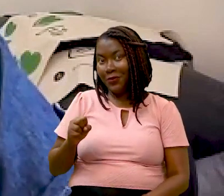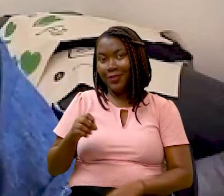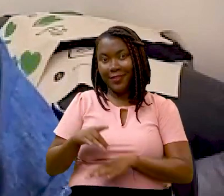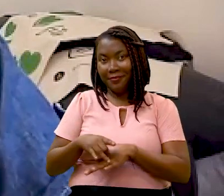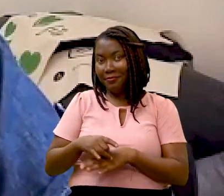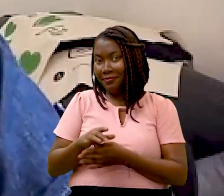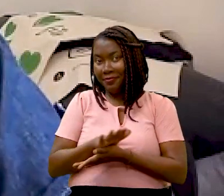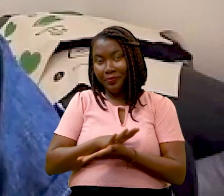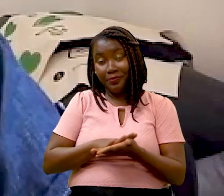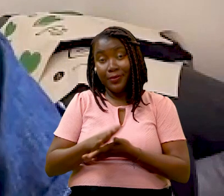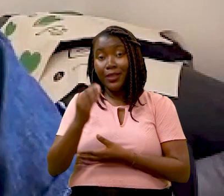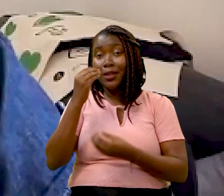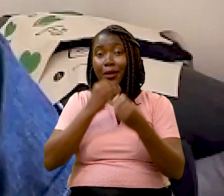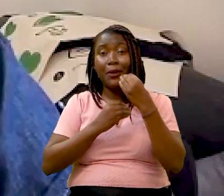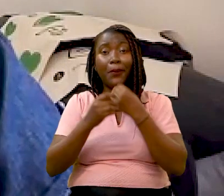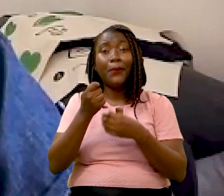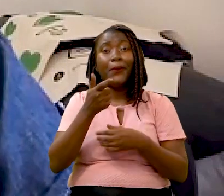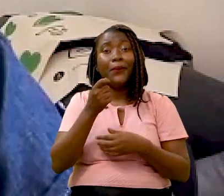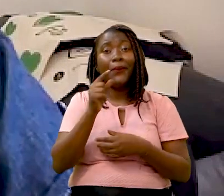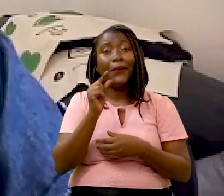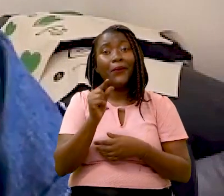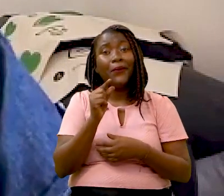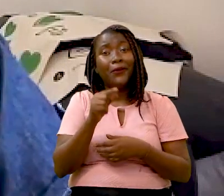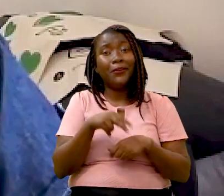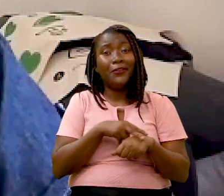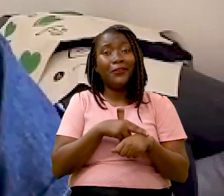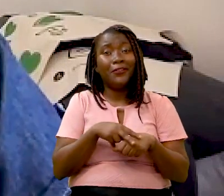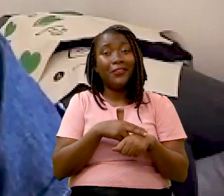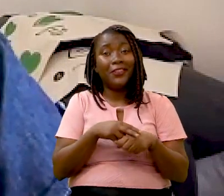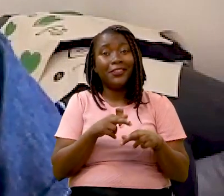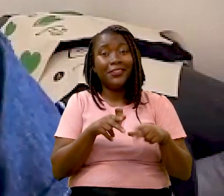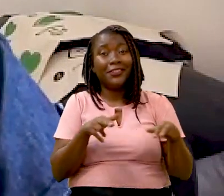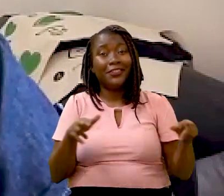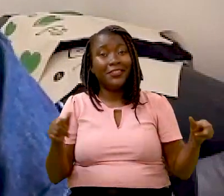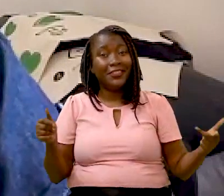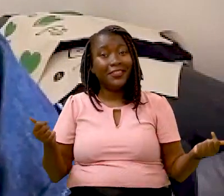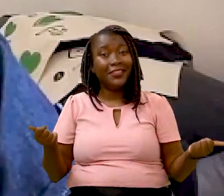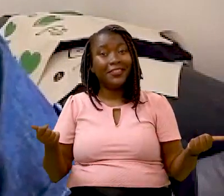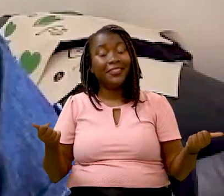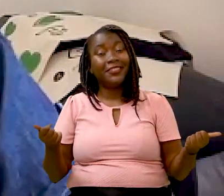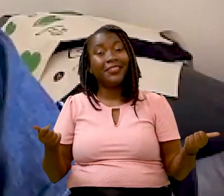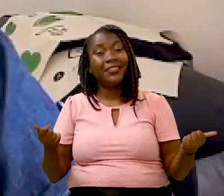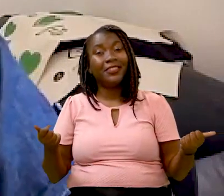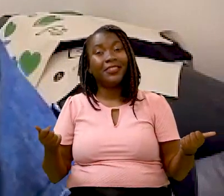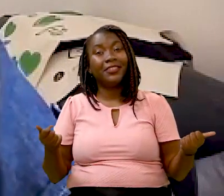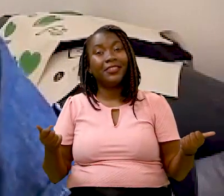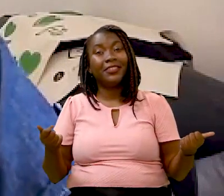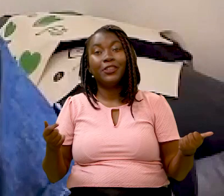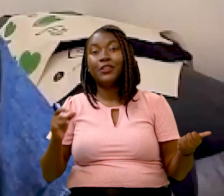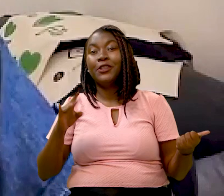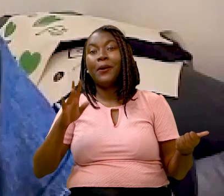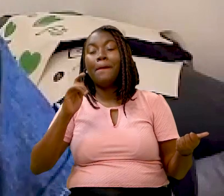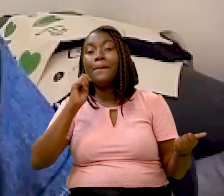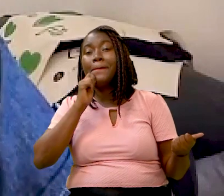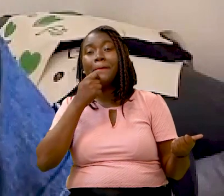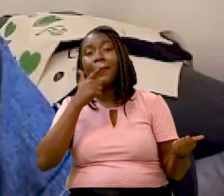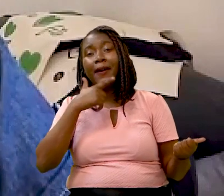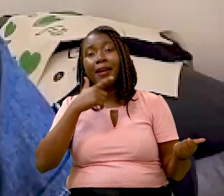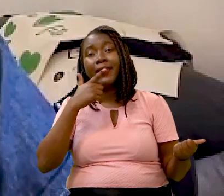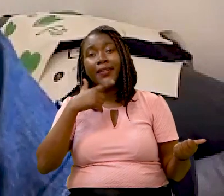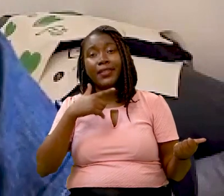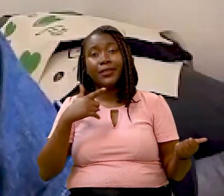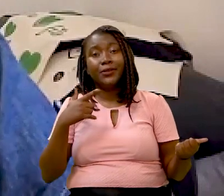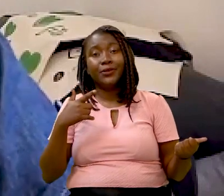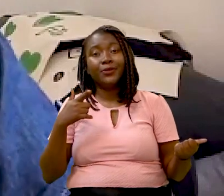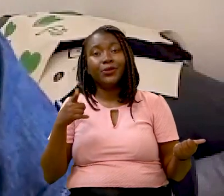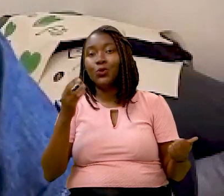que consomem poucos vegetais. Eu brinco que são aquelas pessoas que são do pão com queijo, né? Então,